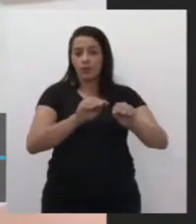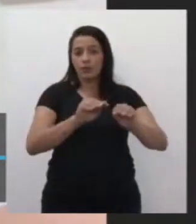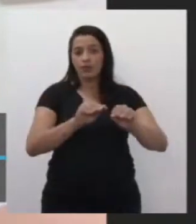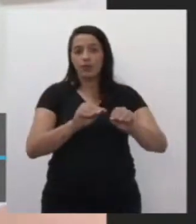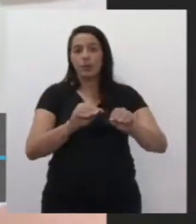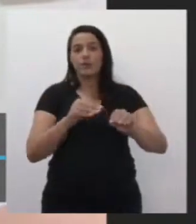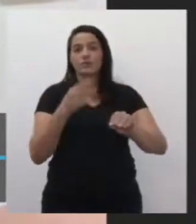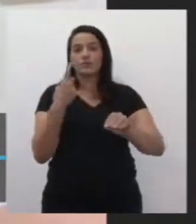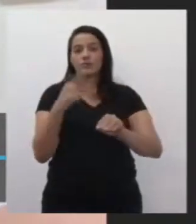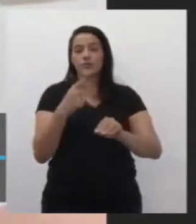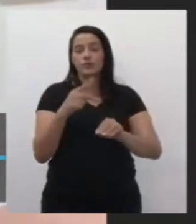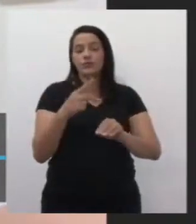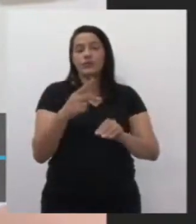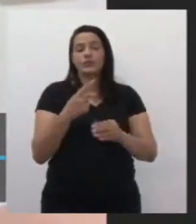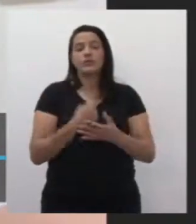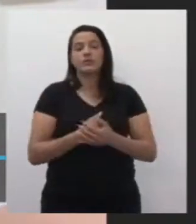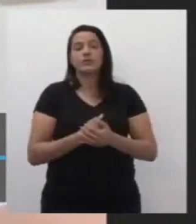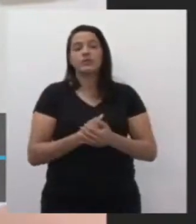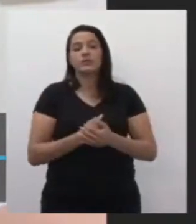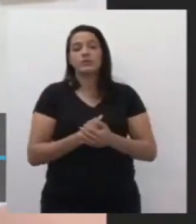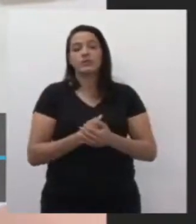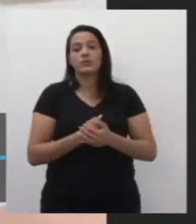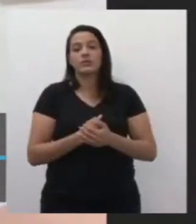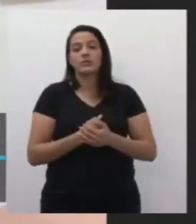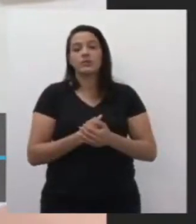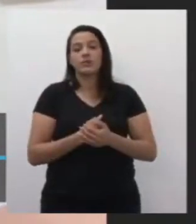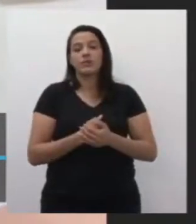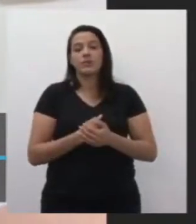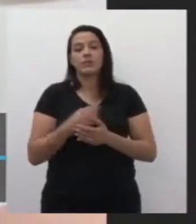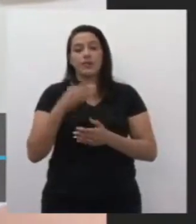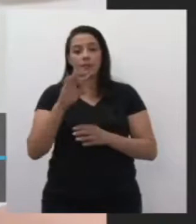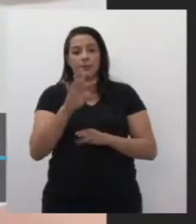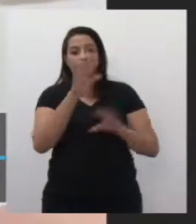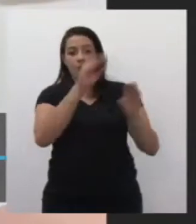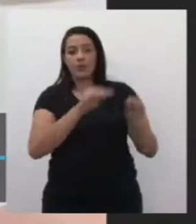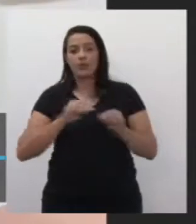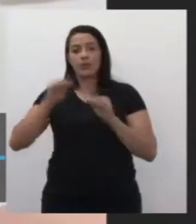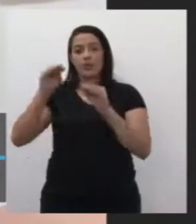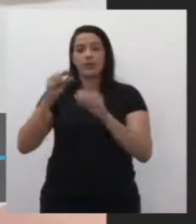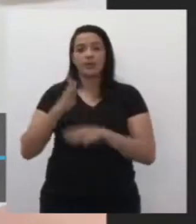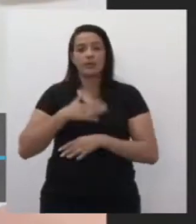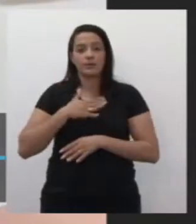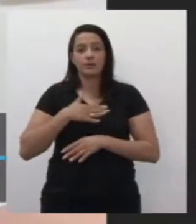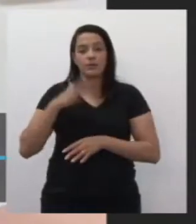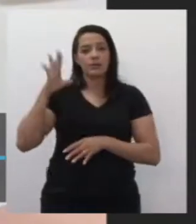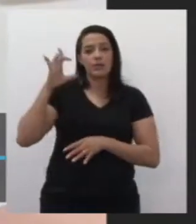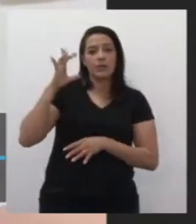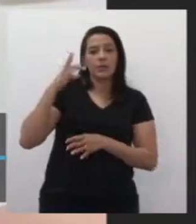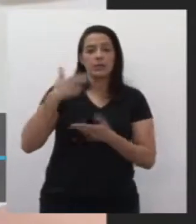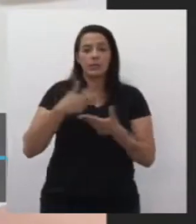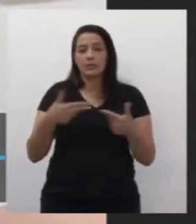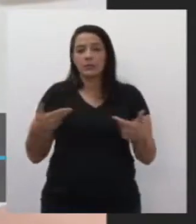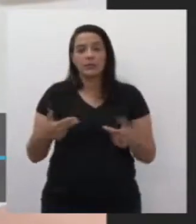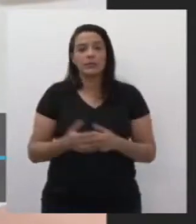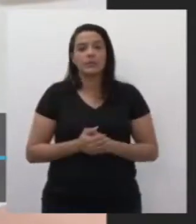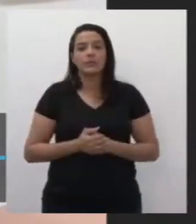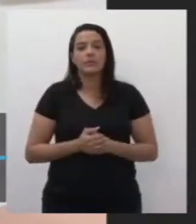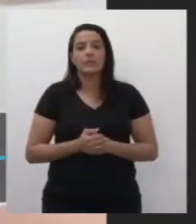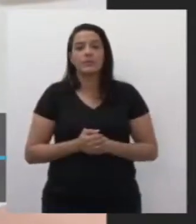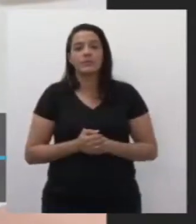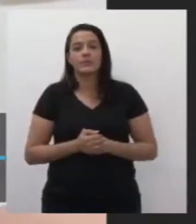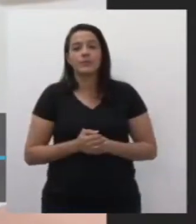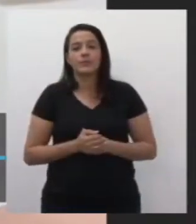de vocês, acredito que no espaço dele. E daí a